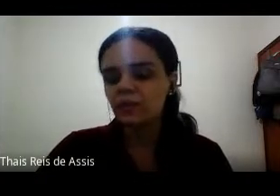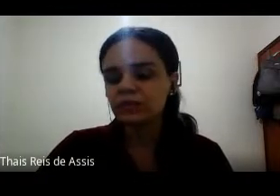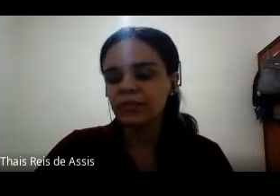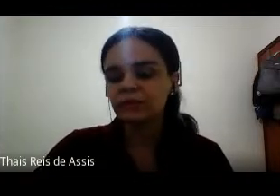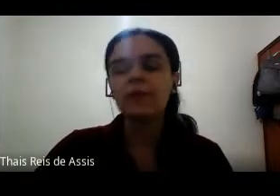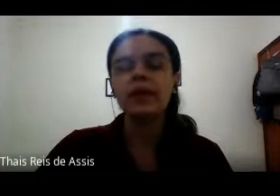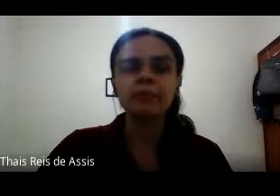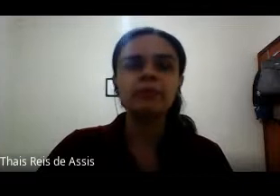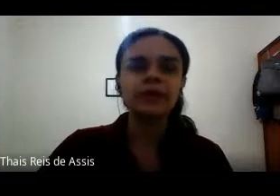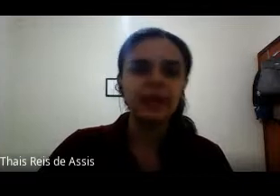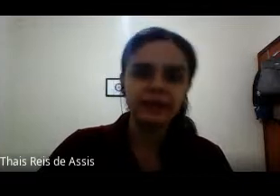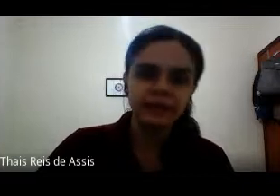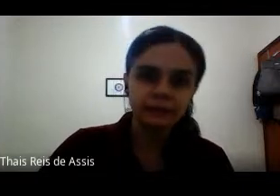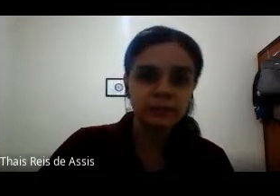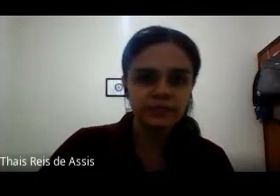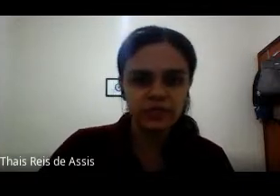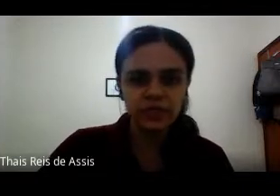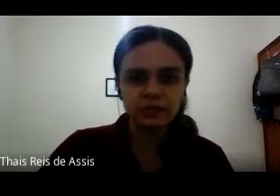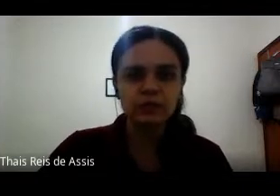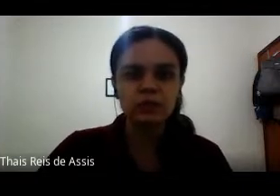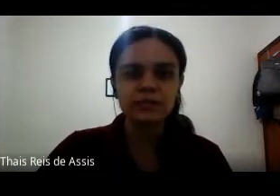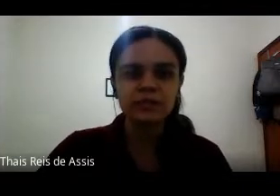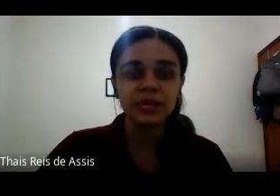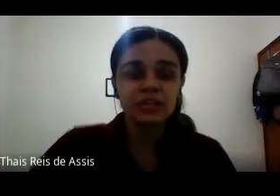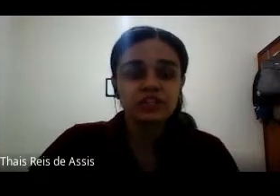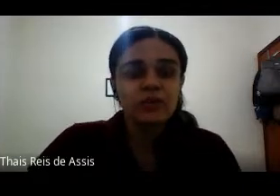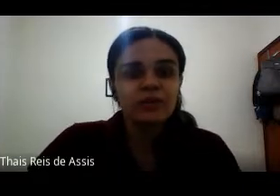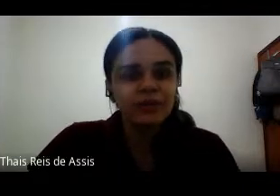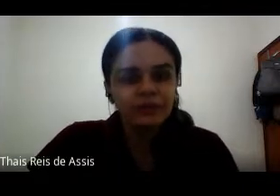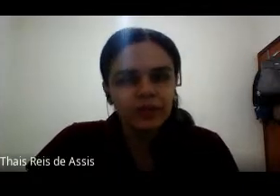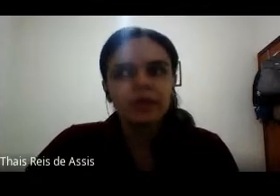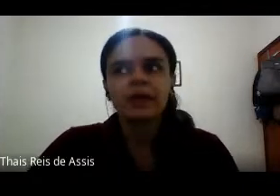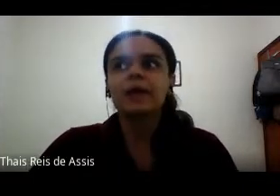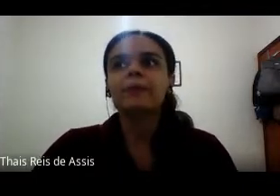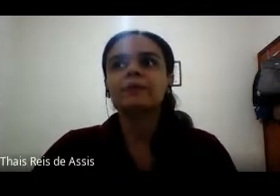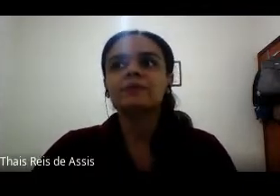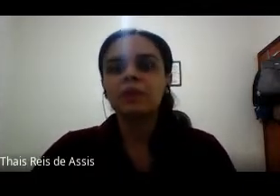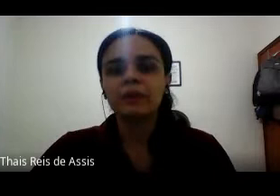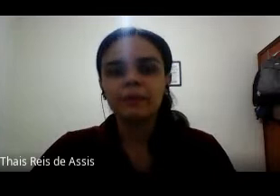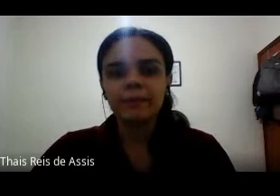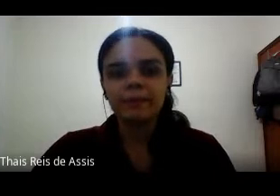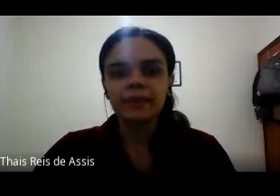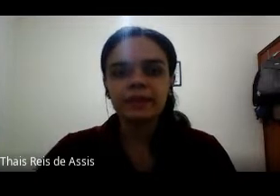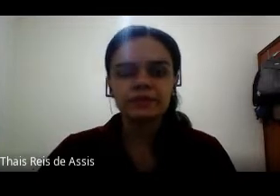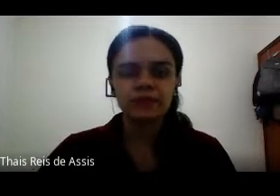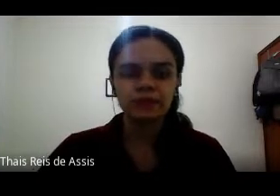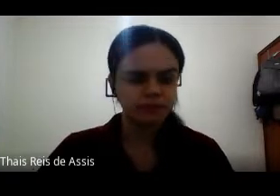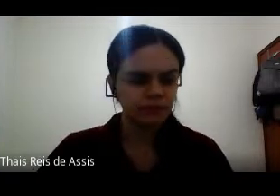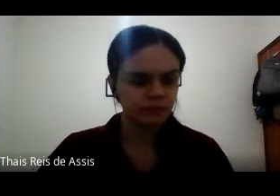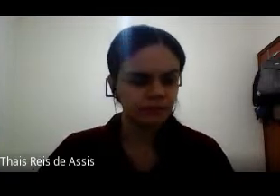se contentam, é porque é, tá bom desse jeito. Pessoas que questionem. O papel da escola não é